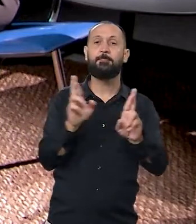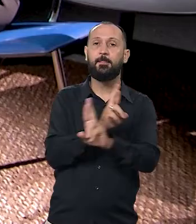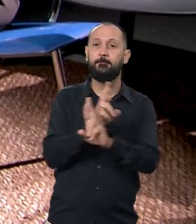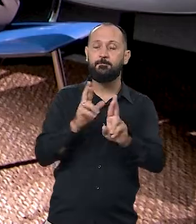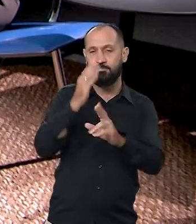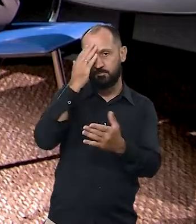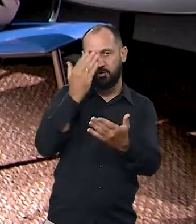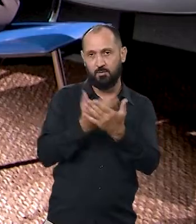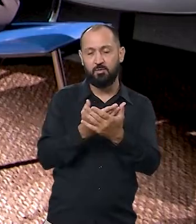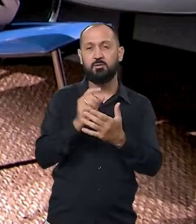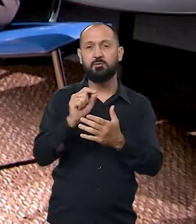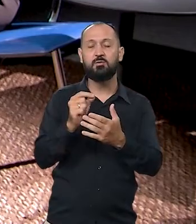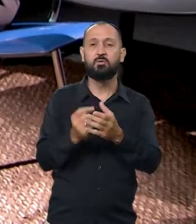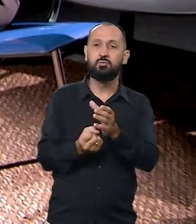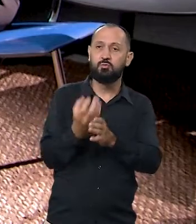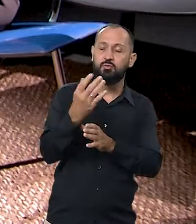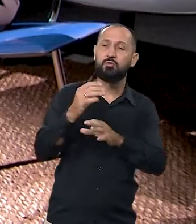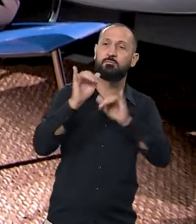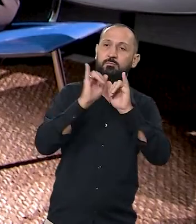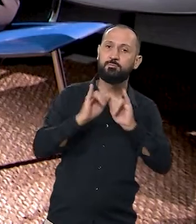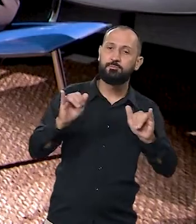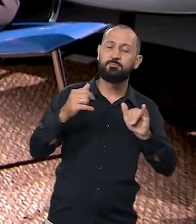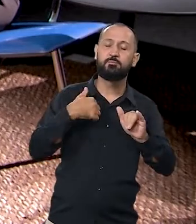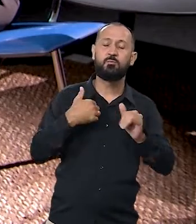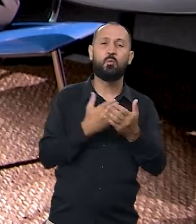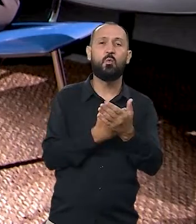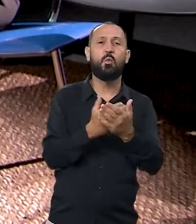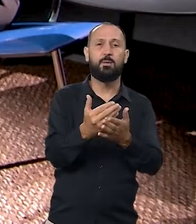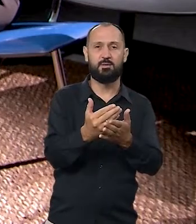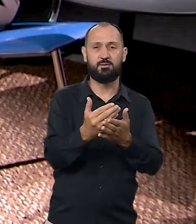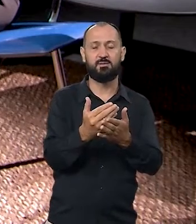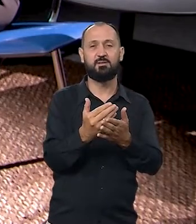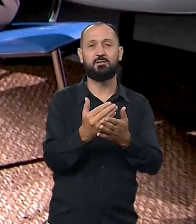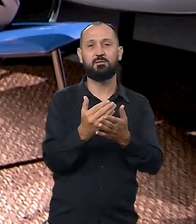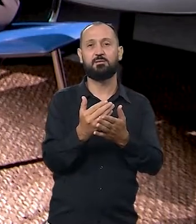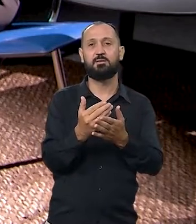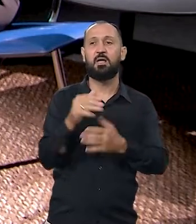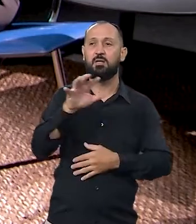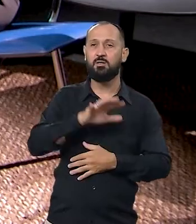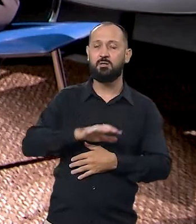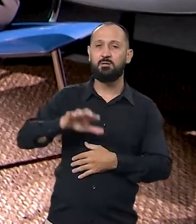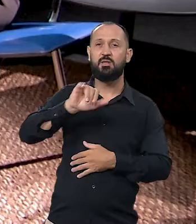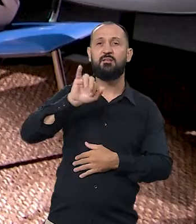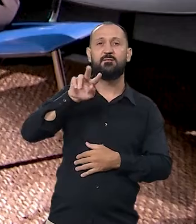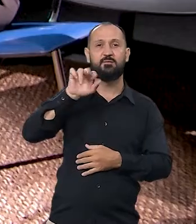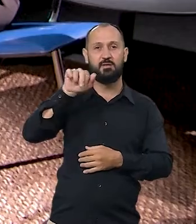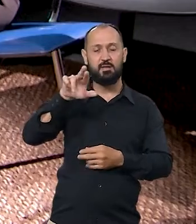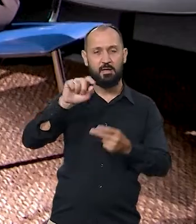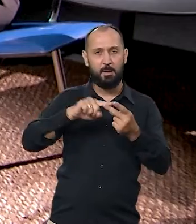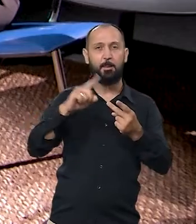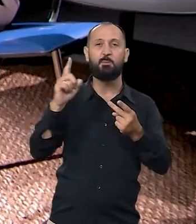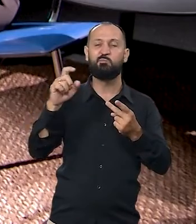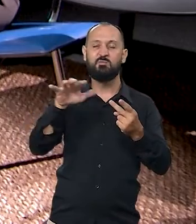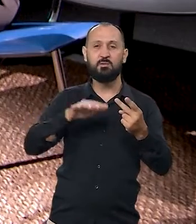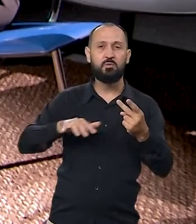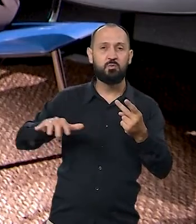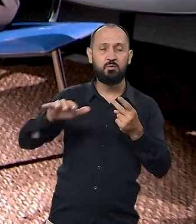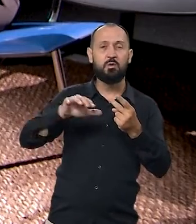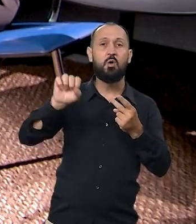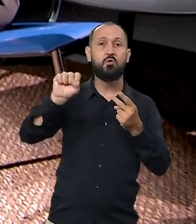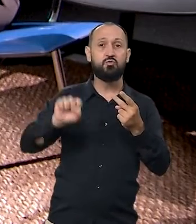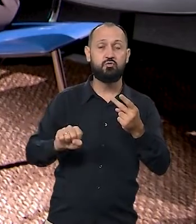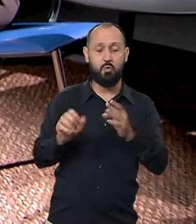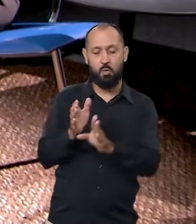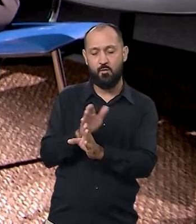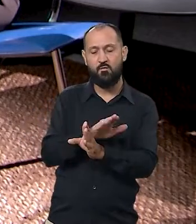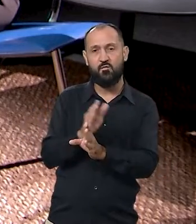uma relação de absoluta confiança que surgiu na campanha. Eu assumi a região do Vale do Iviema, da Grande Dourados, a